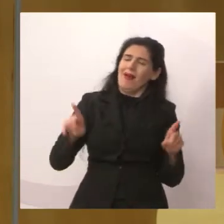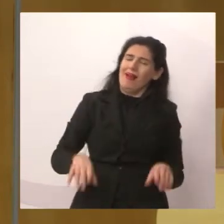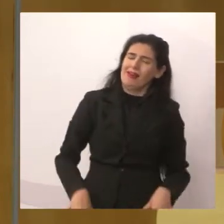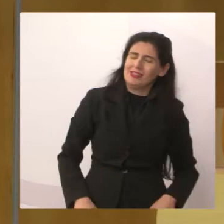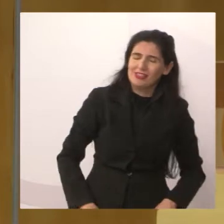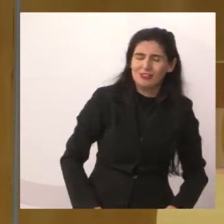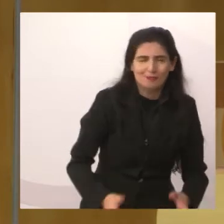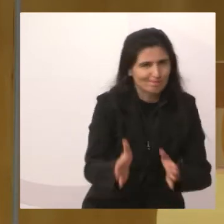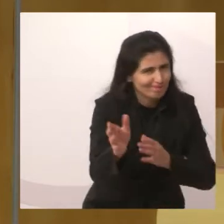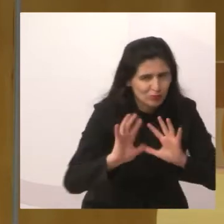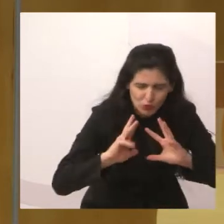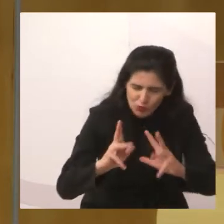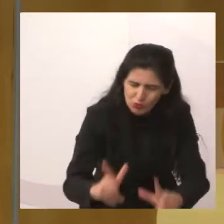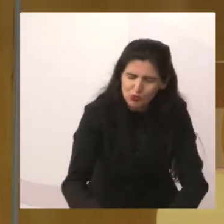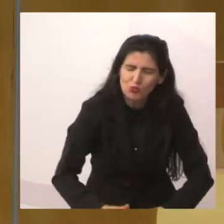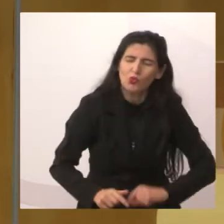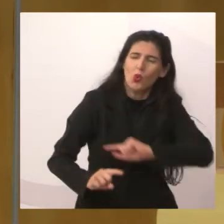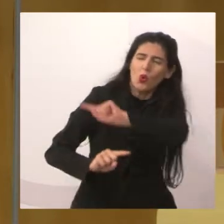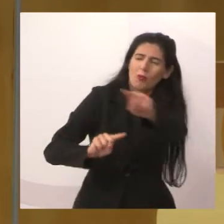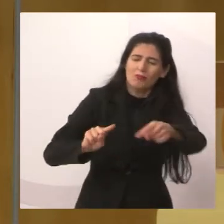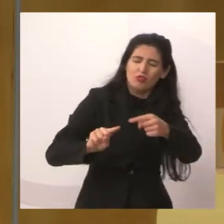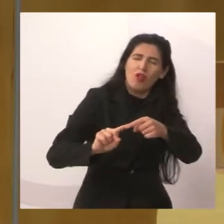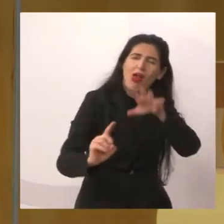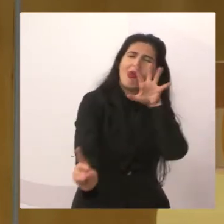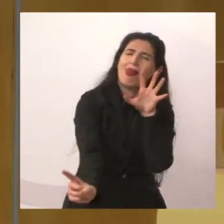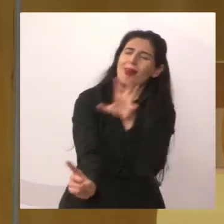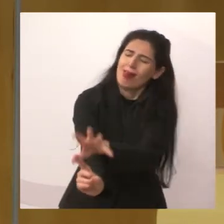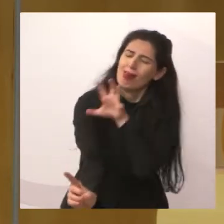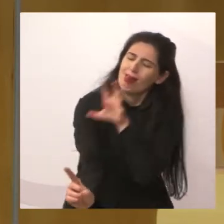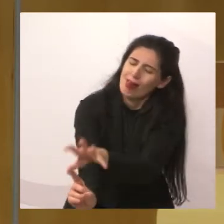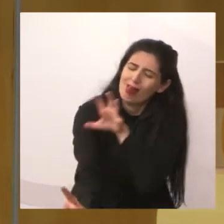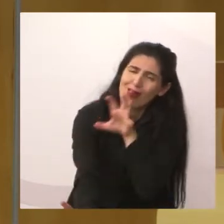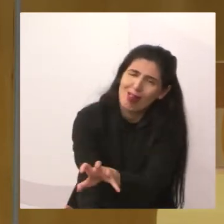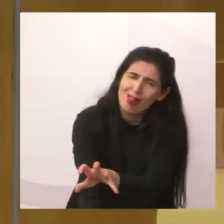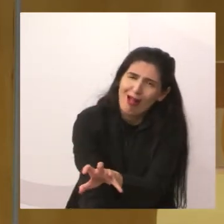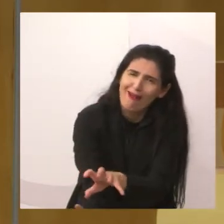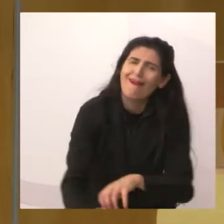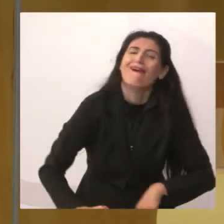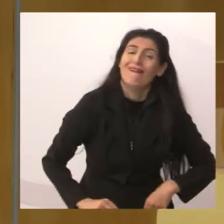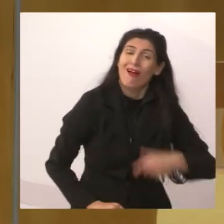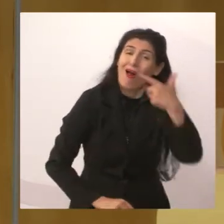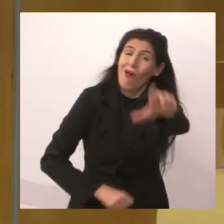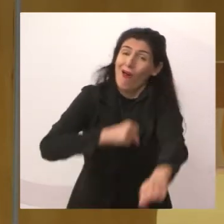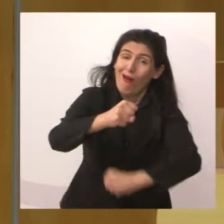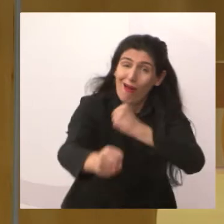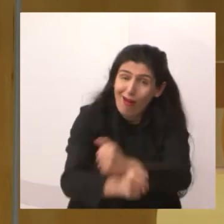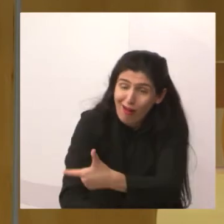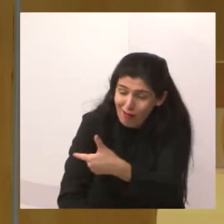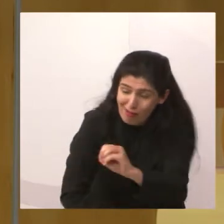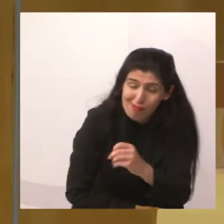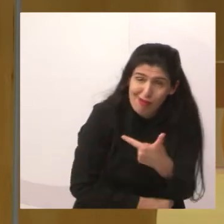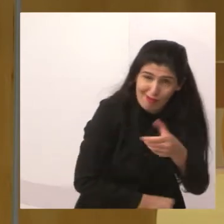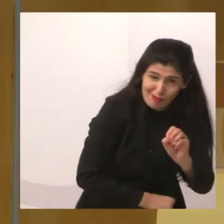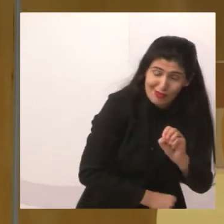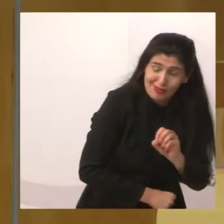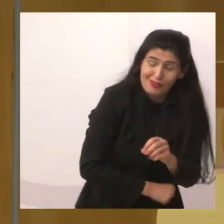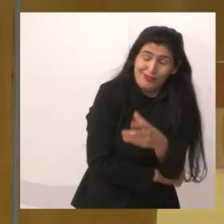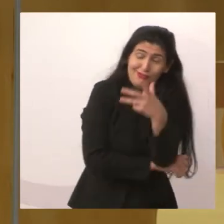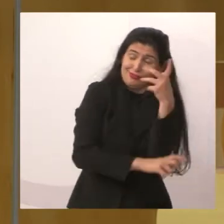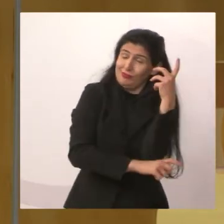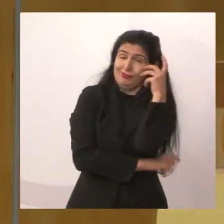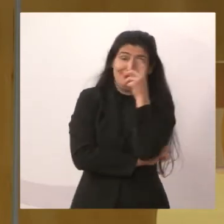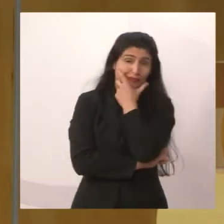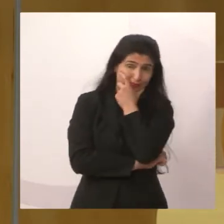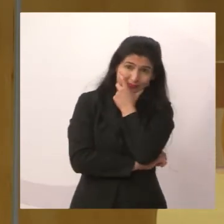com a finalidade de influenciar nas eleições do ano que vem. Eu espero que a